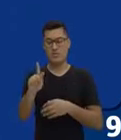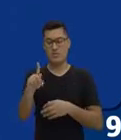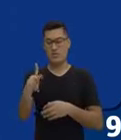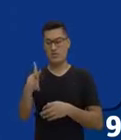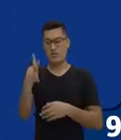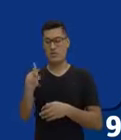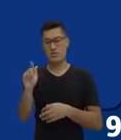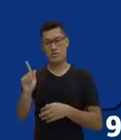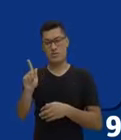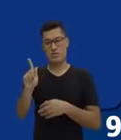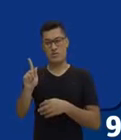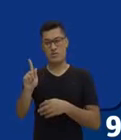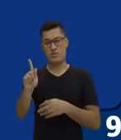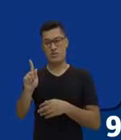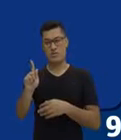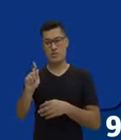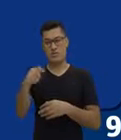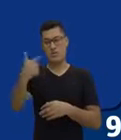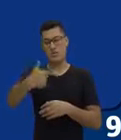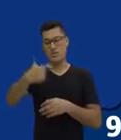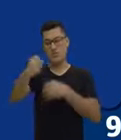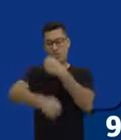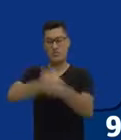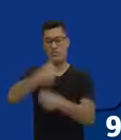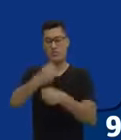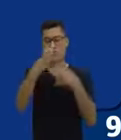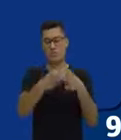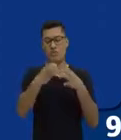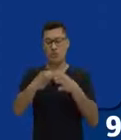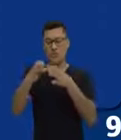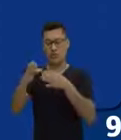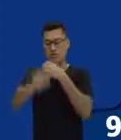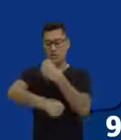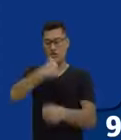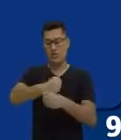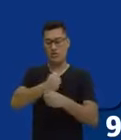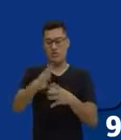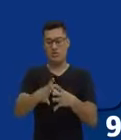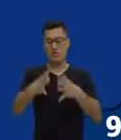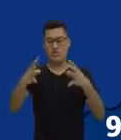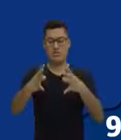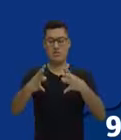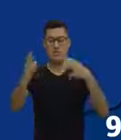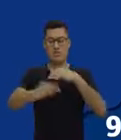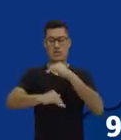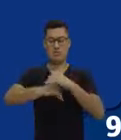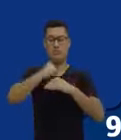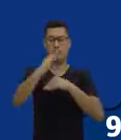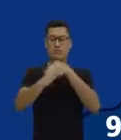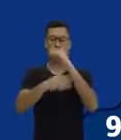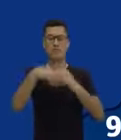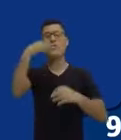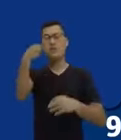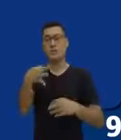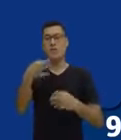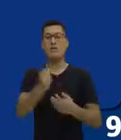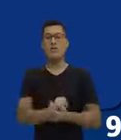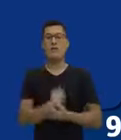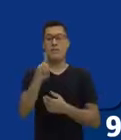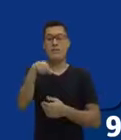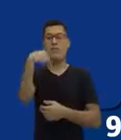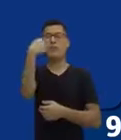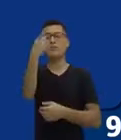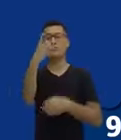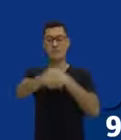comigo? Certo. Beleza. A cada ano ela passa, tá? Esse ano ela tem isso. Beleza. E no próximo ano,